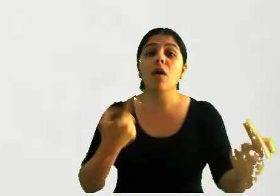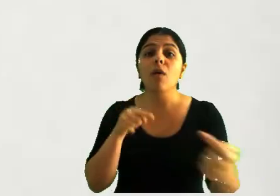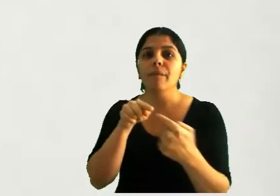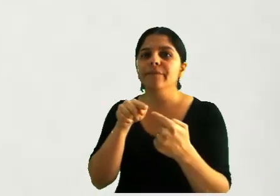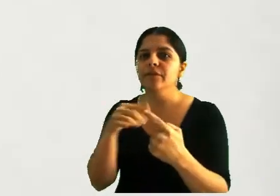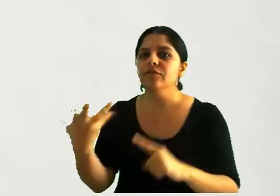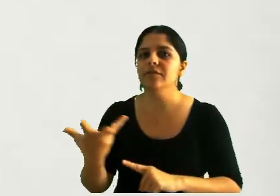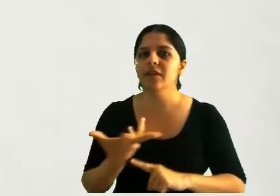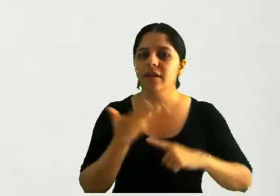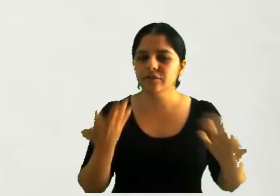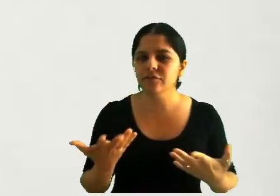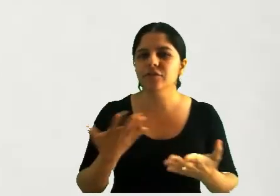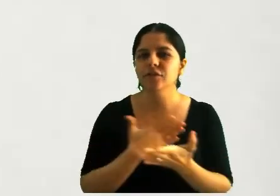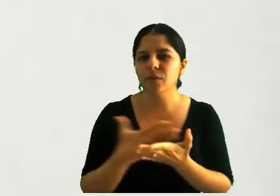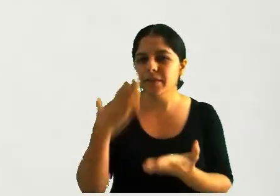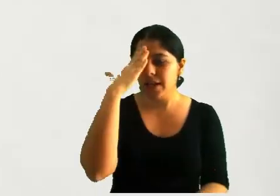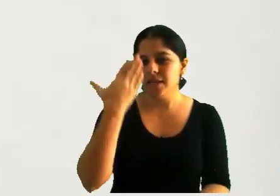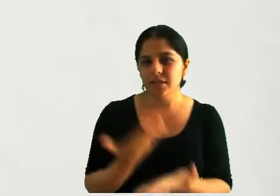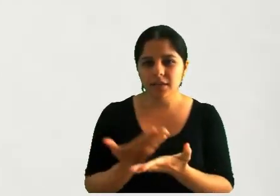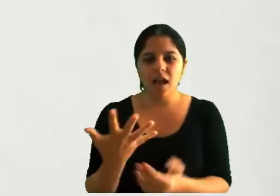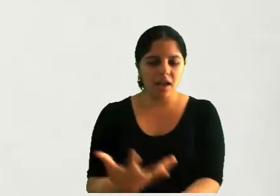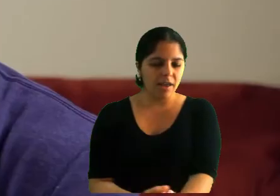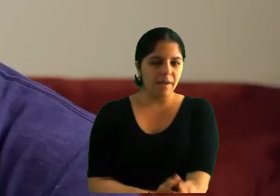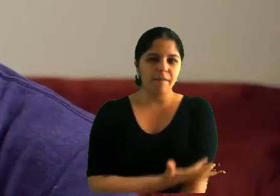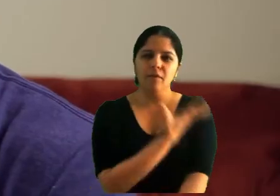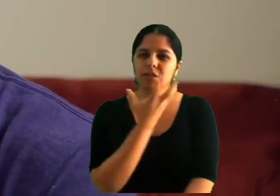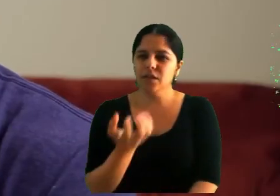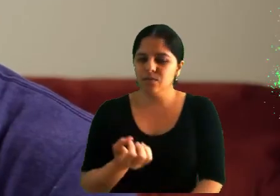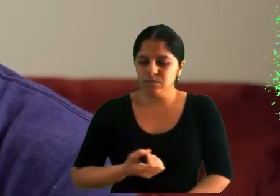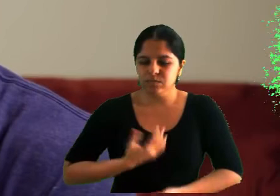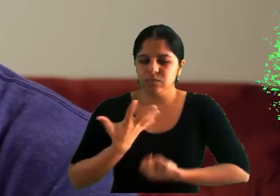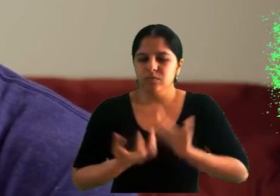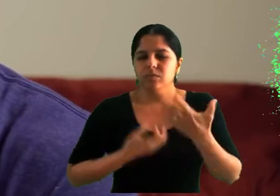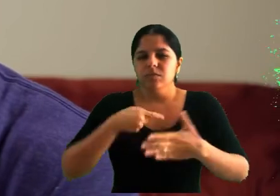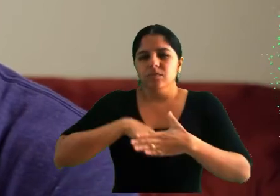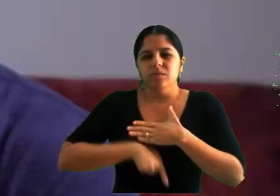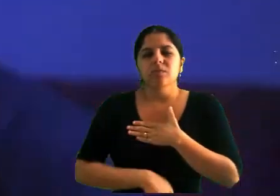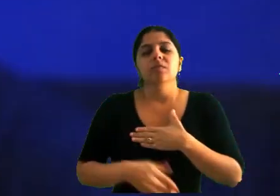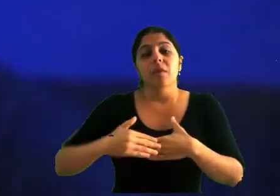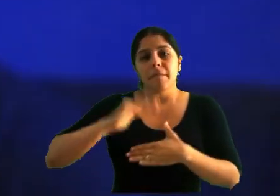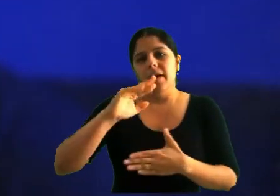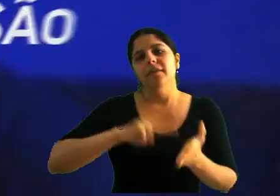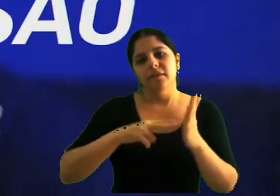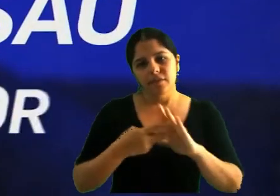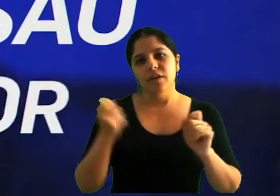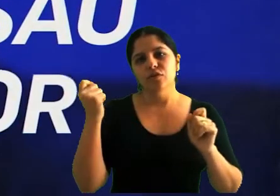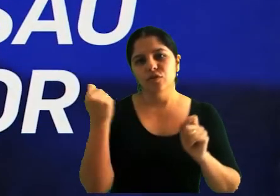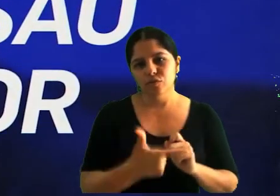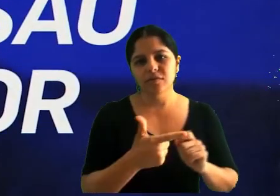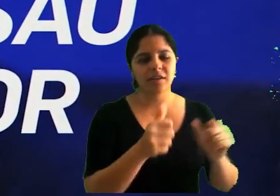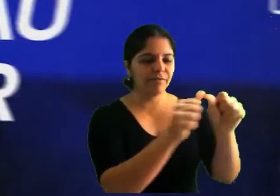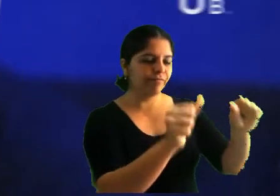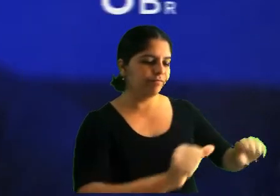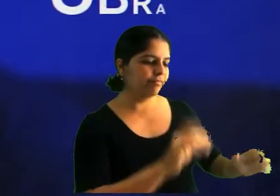qual era o objetivo da arte e passaram a acreditar que emoção e expressão interior podem ter mais significado